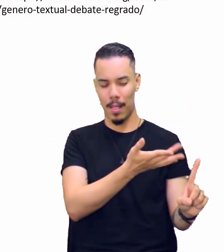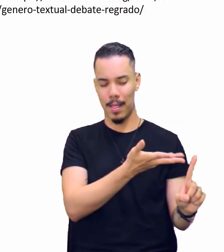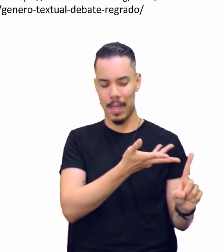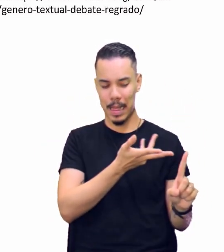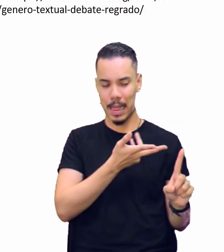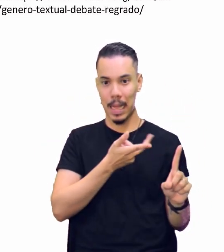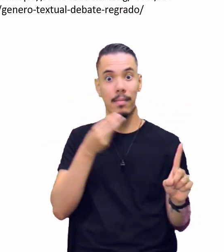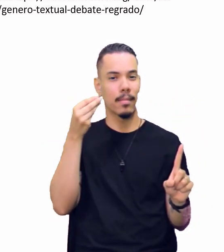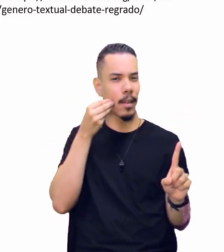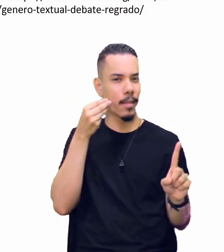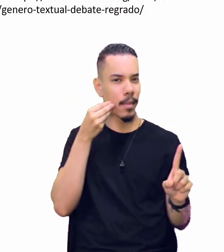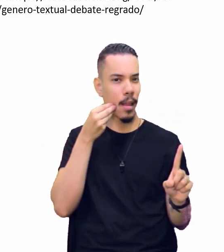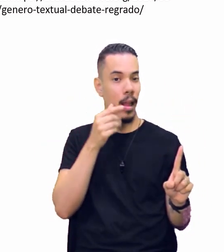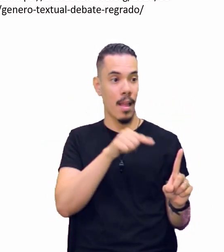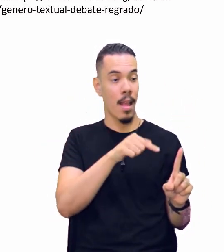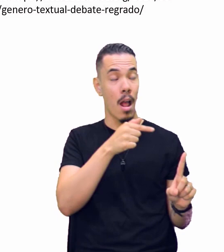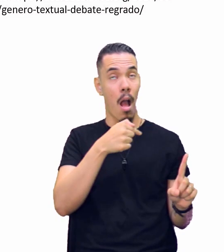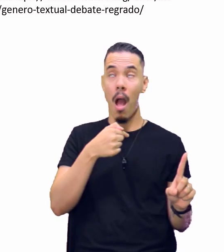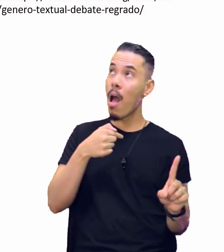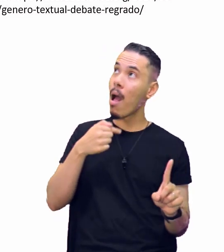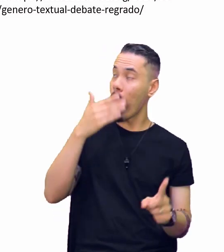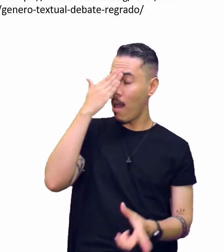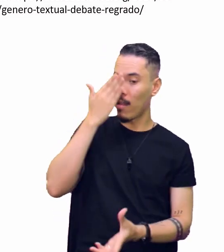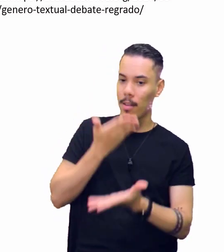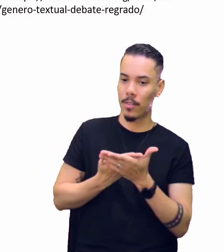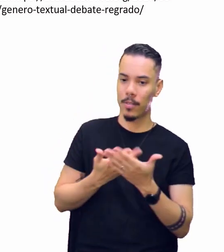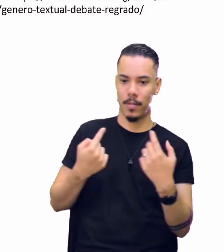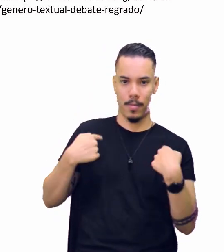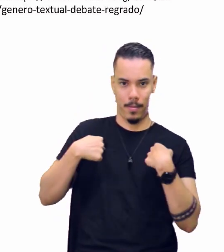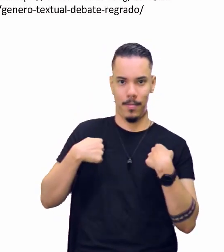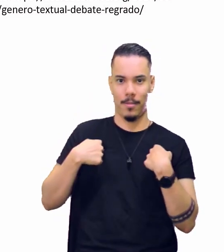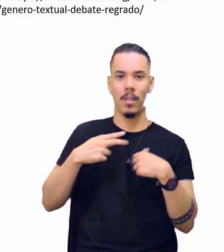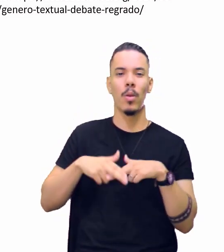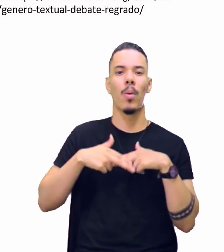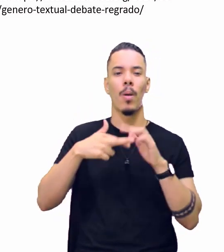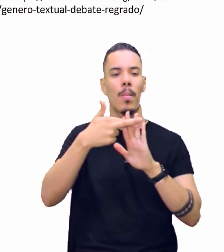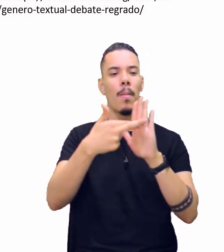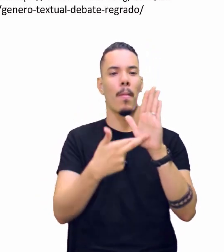quê? Quais argumentos que você vai utilizar?